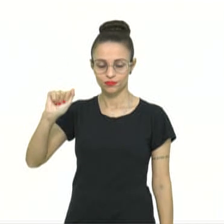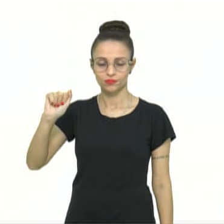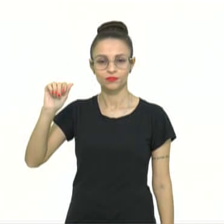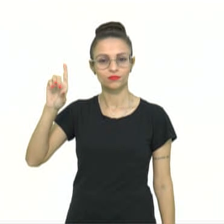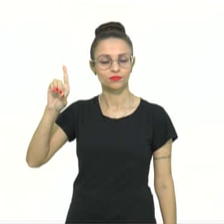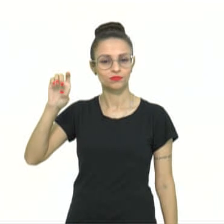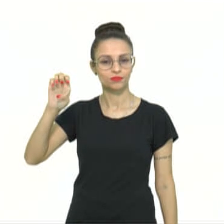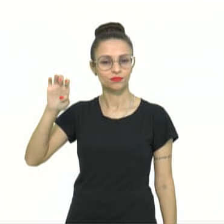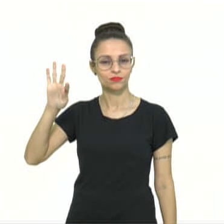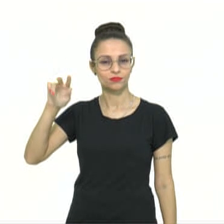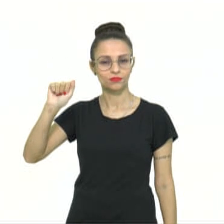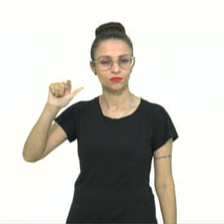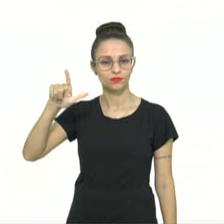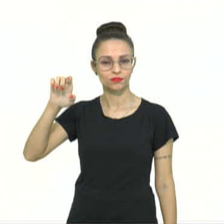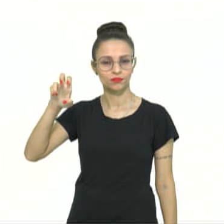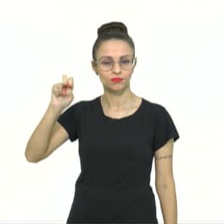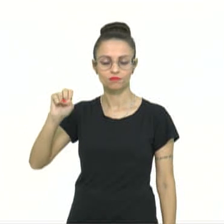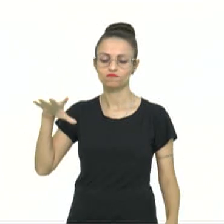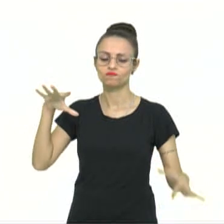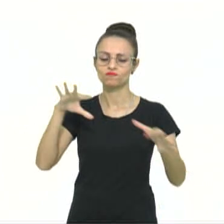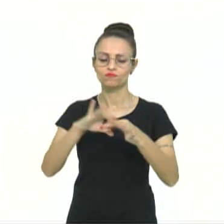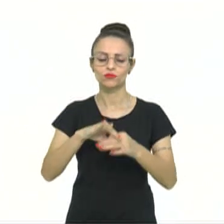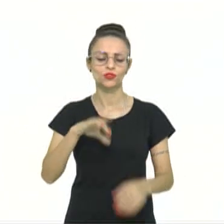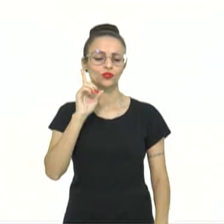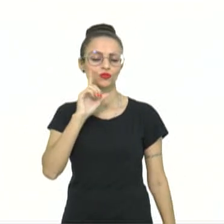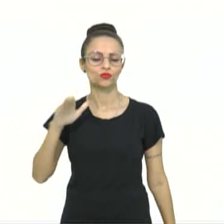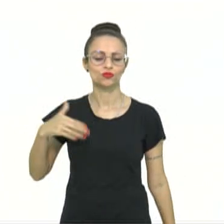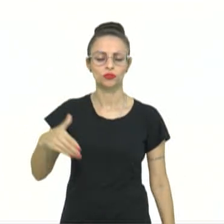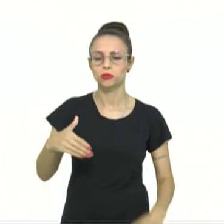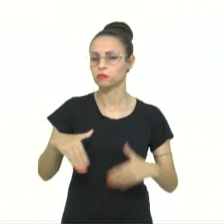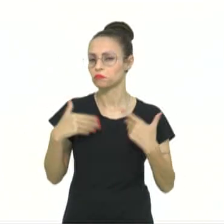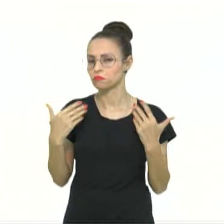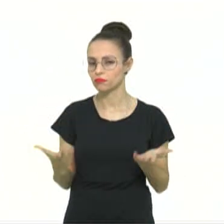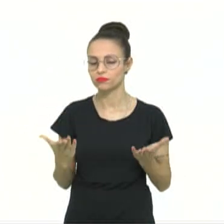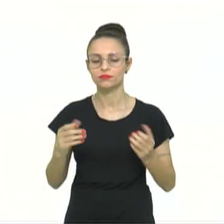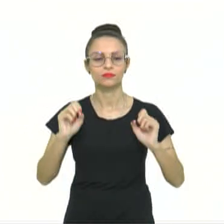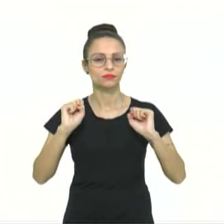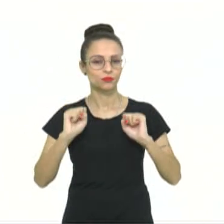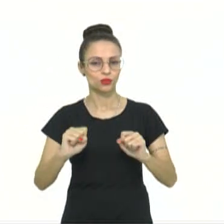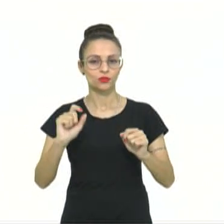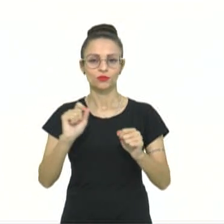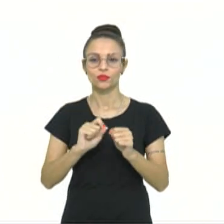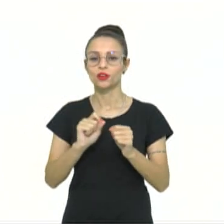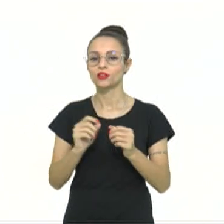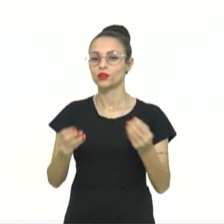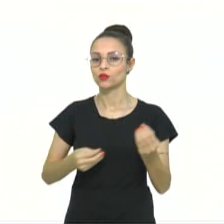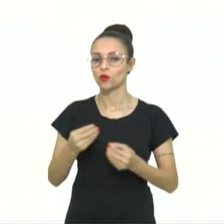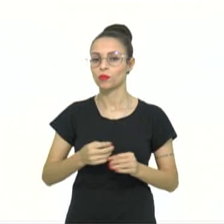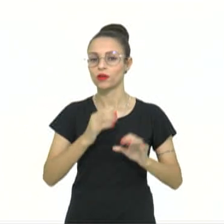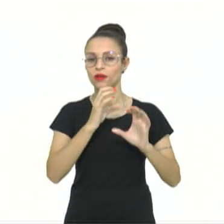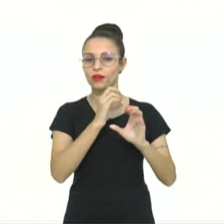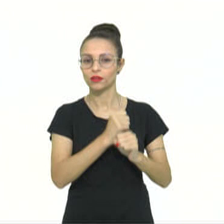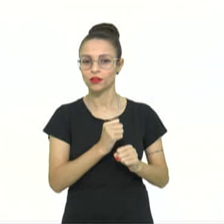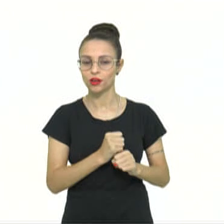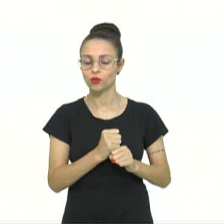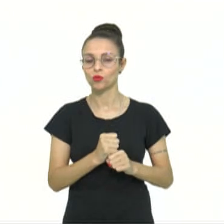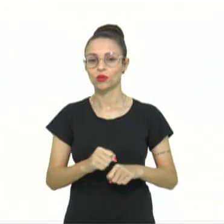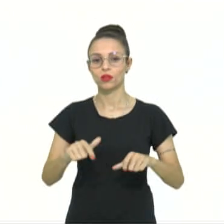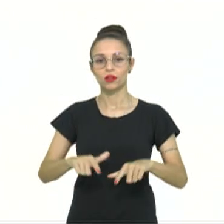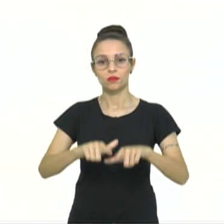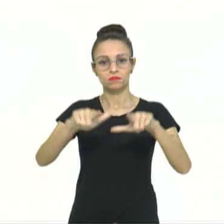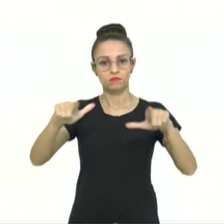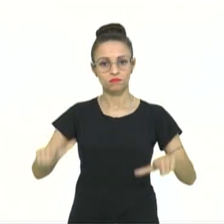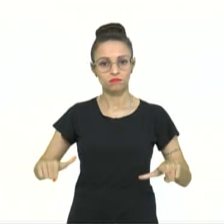o Teorema de Tales no nosso cotidiano? Então, veja lá, a gente pode fazer através de cálculo de planta, de